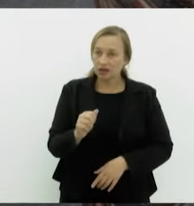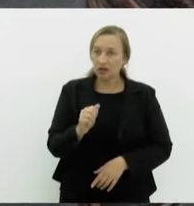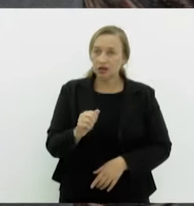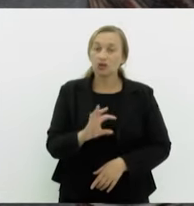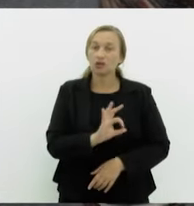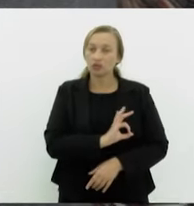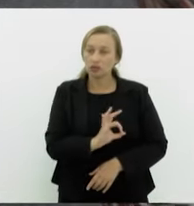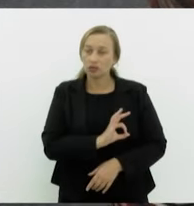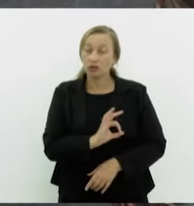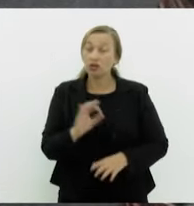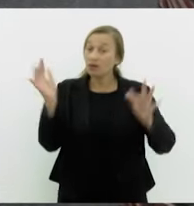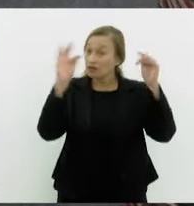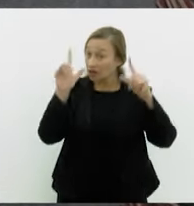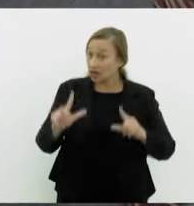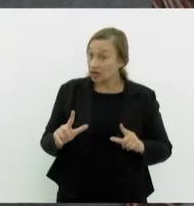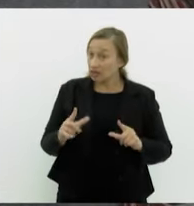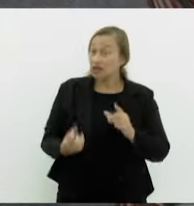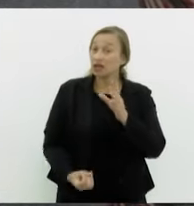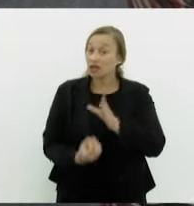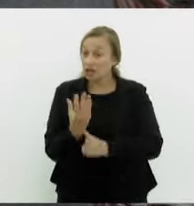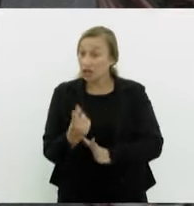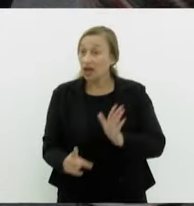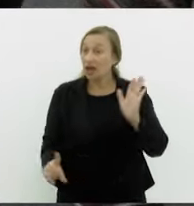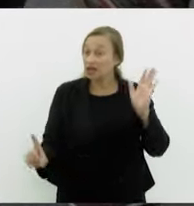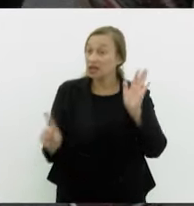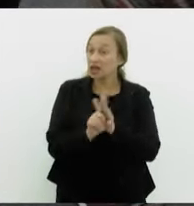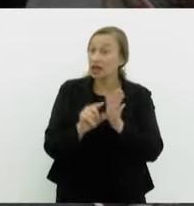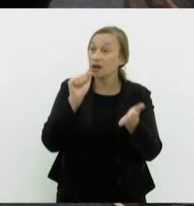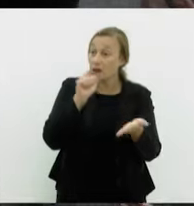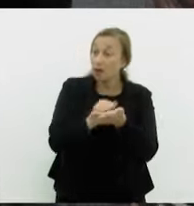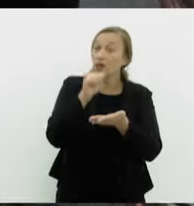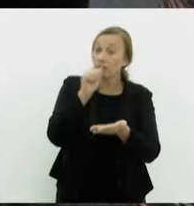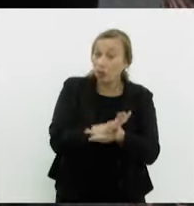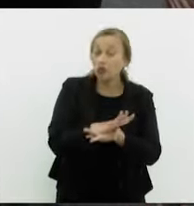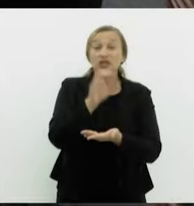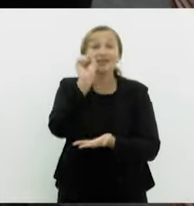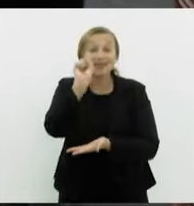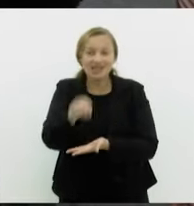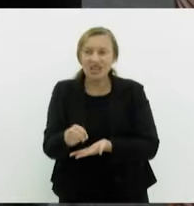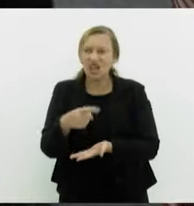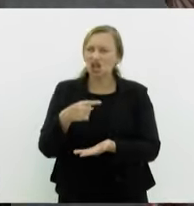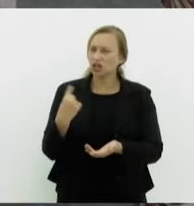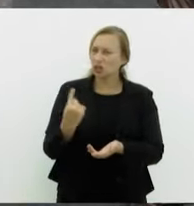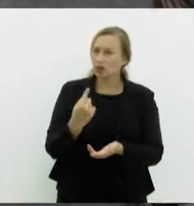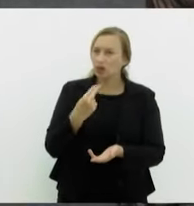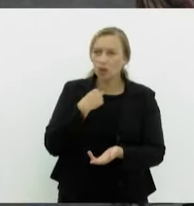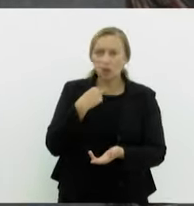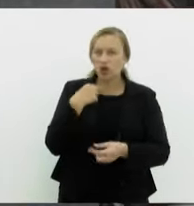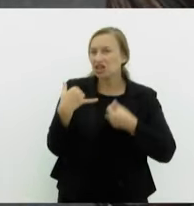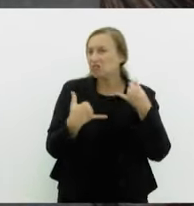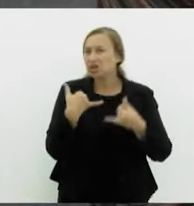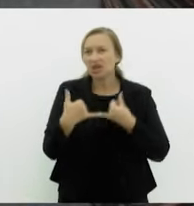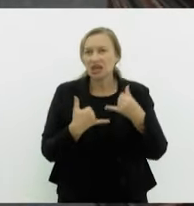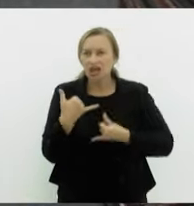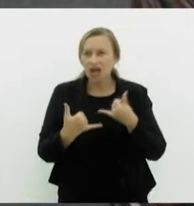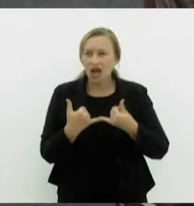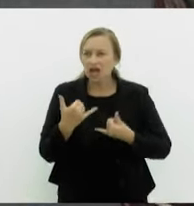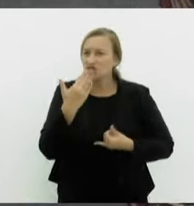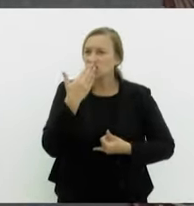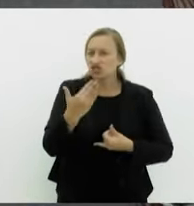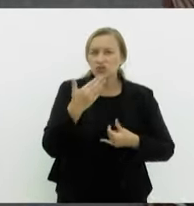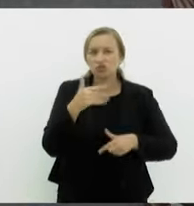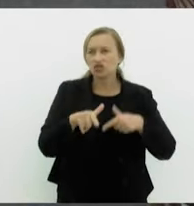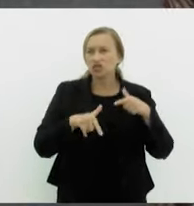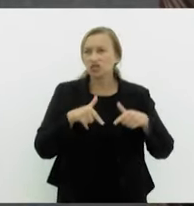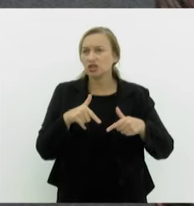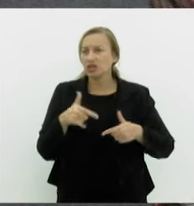em estabelecer multa indenizatória, sim. Não se pode brincar com esses serviços